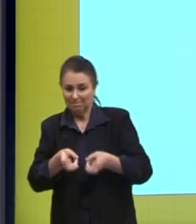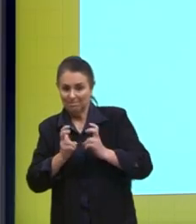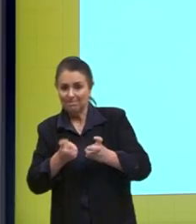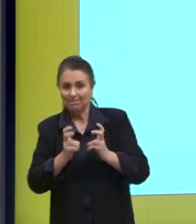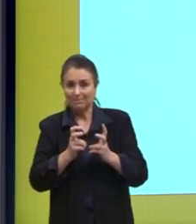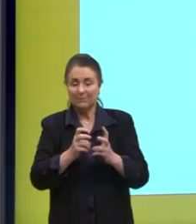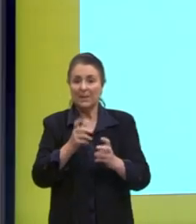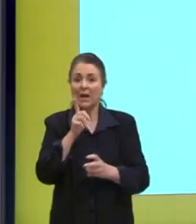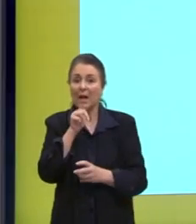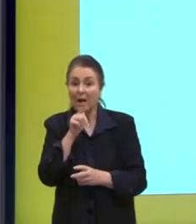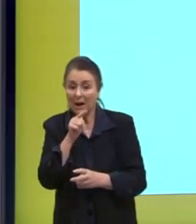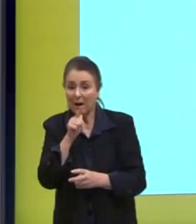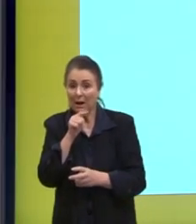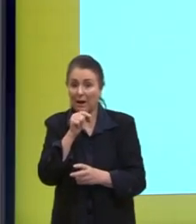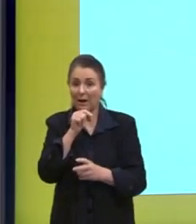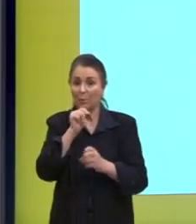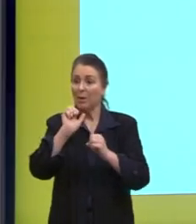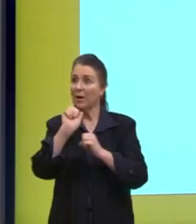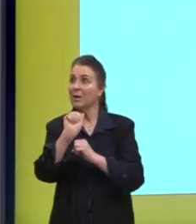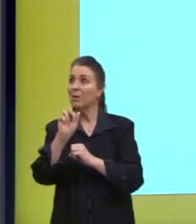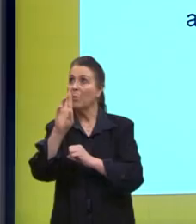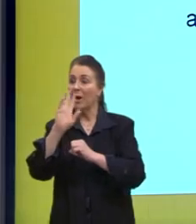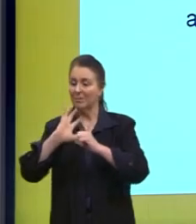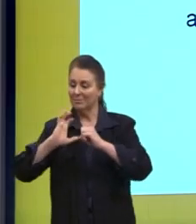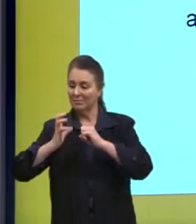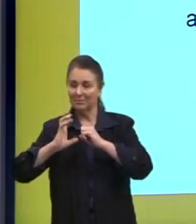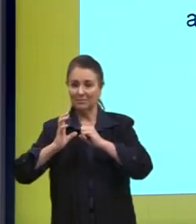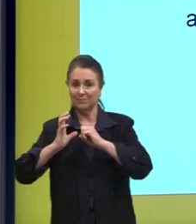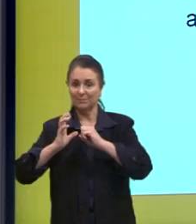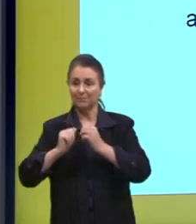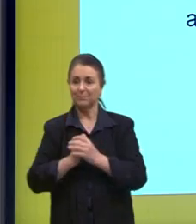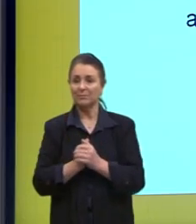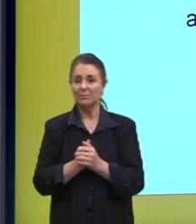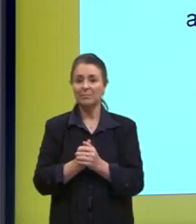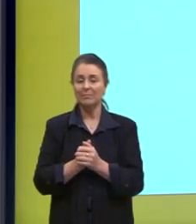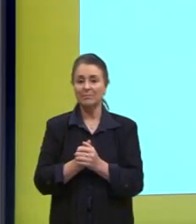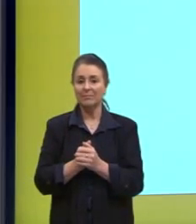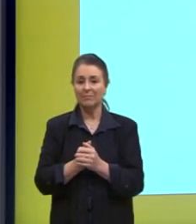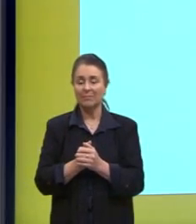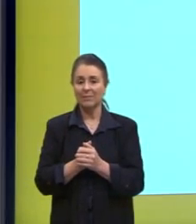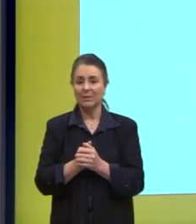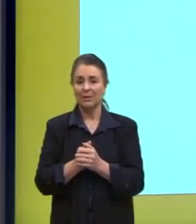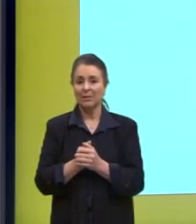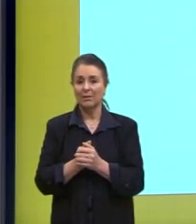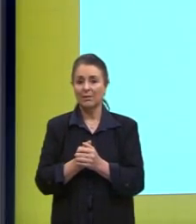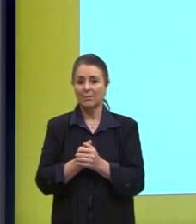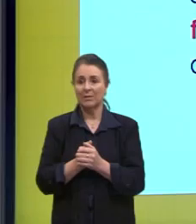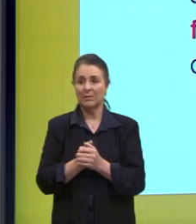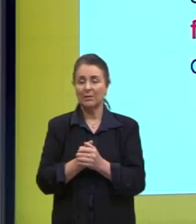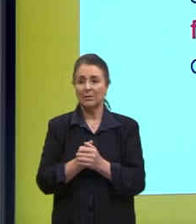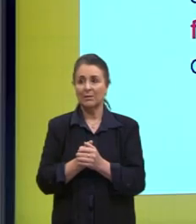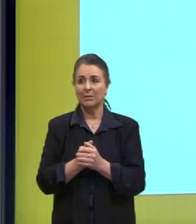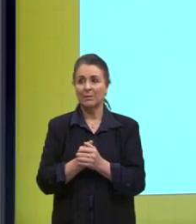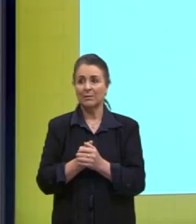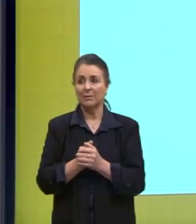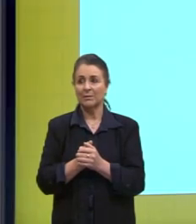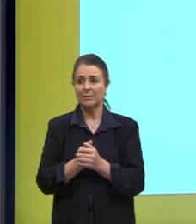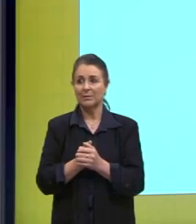e a atmosfera Opa tô passando errado desculpa